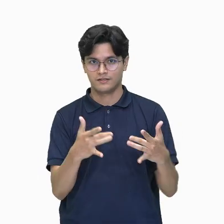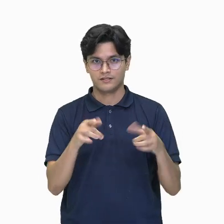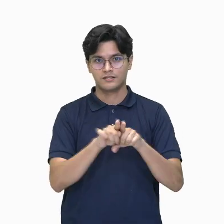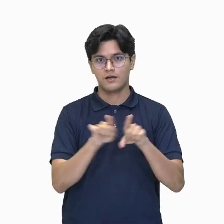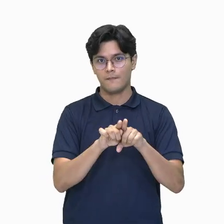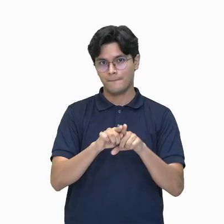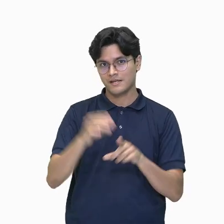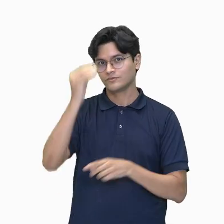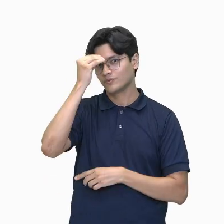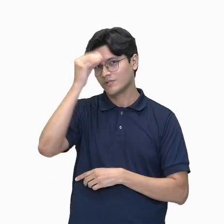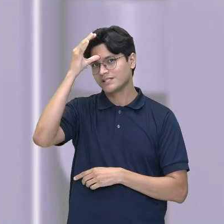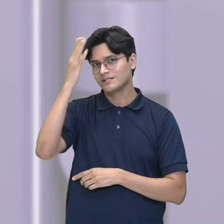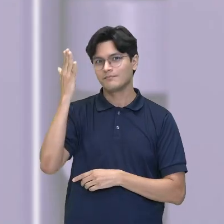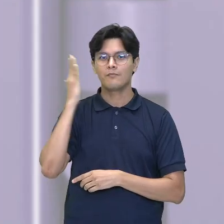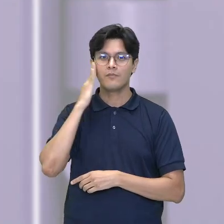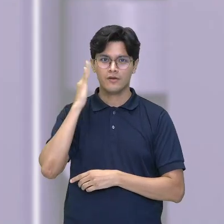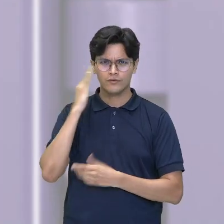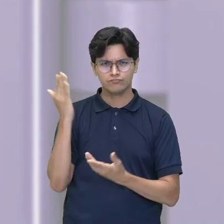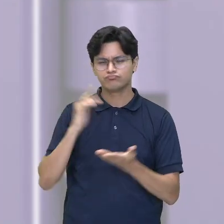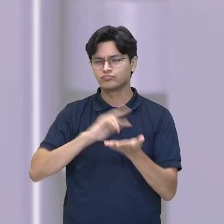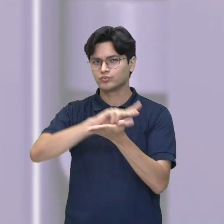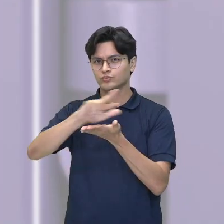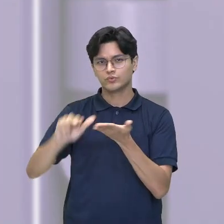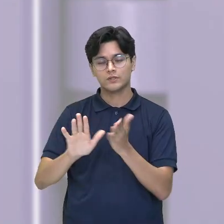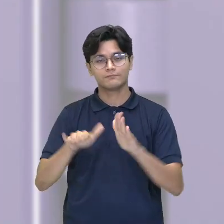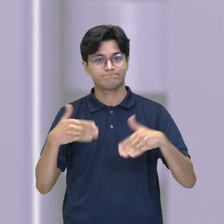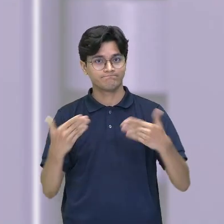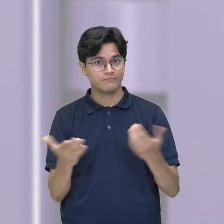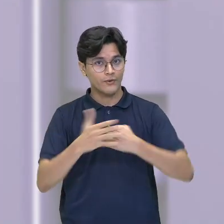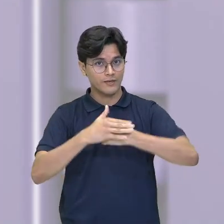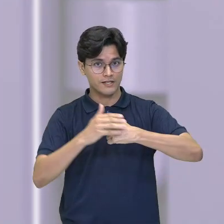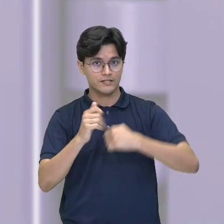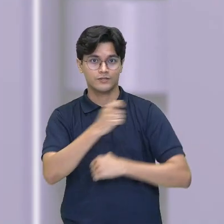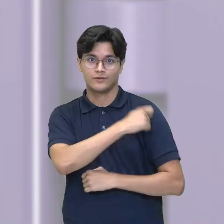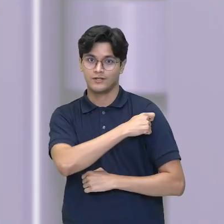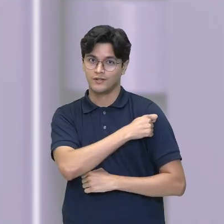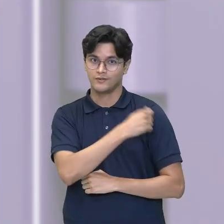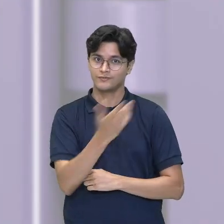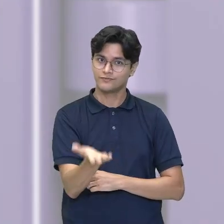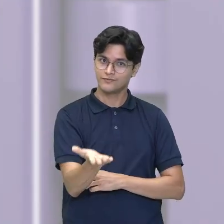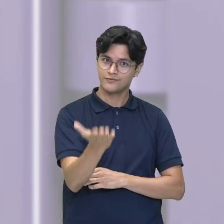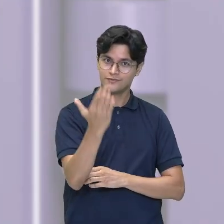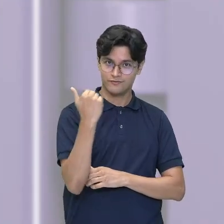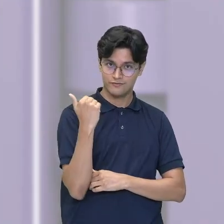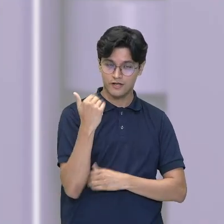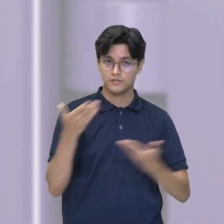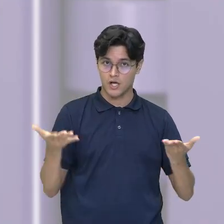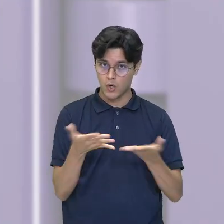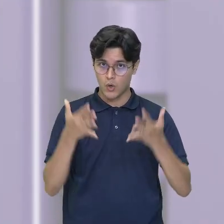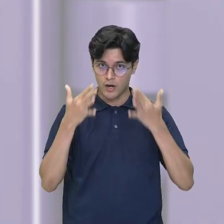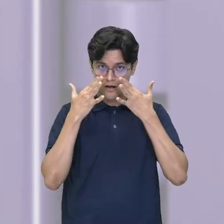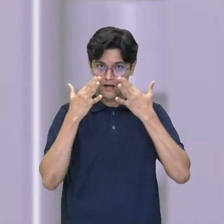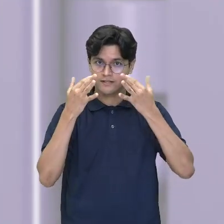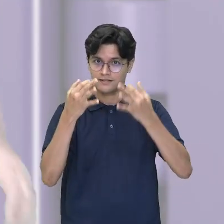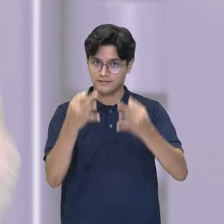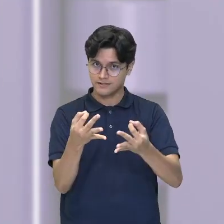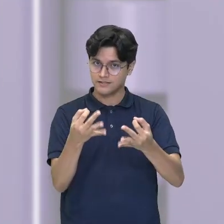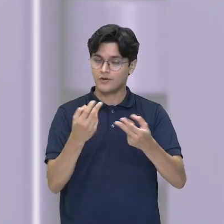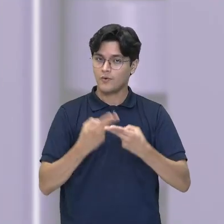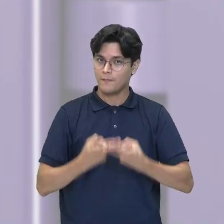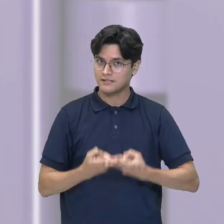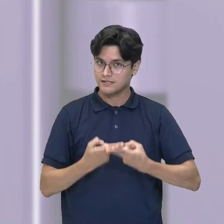sabedoria e outros. Então, meu caro aluno, minha cara aluna, vamos com muita atenção, com muita